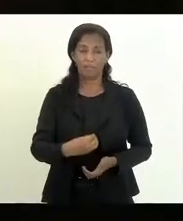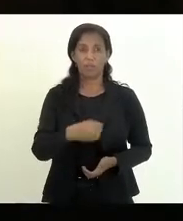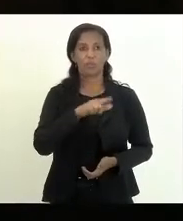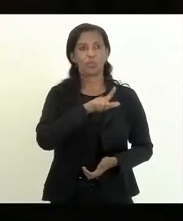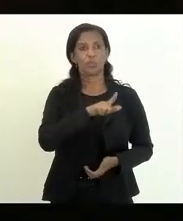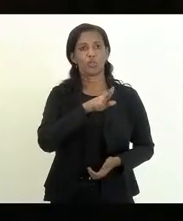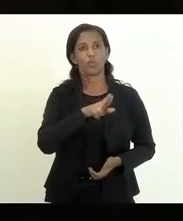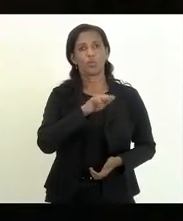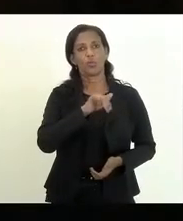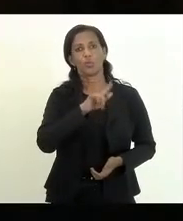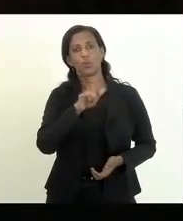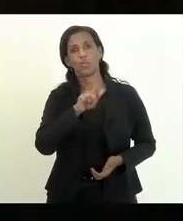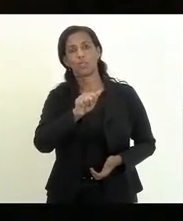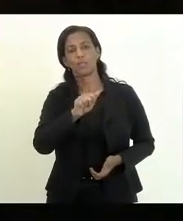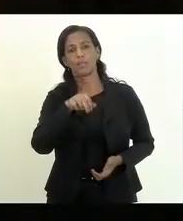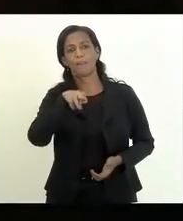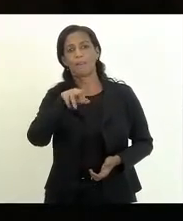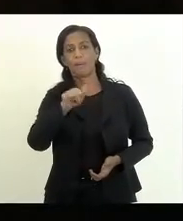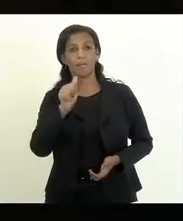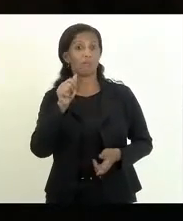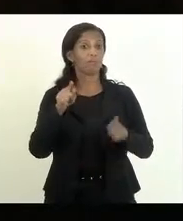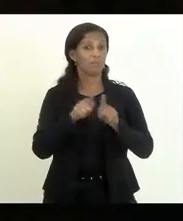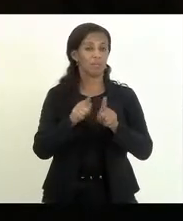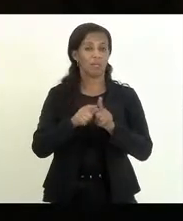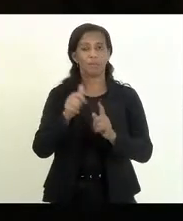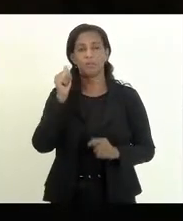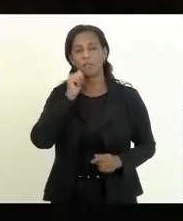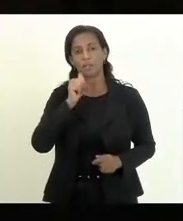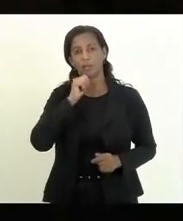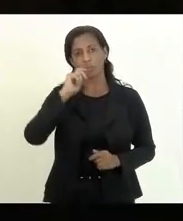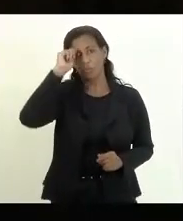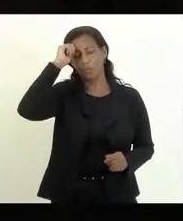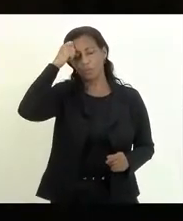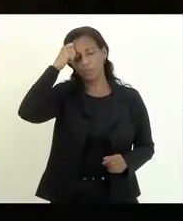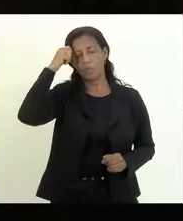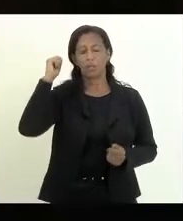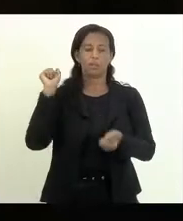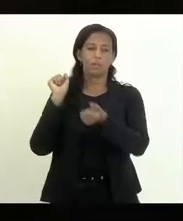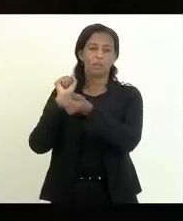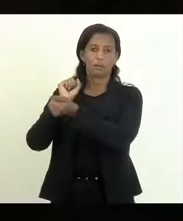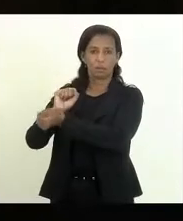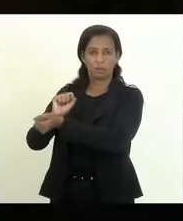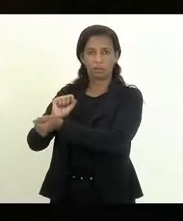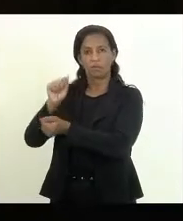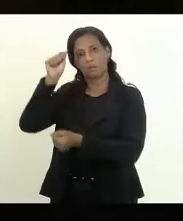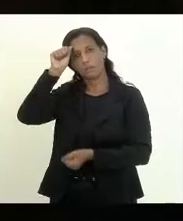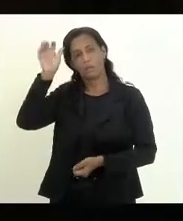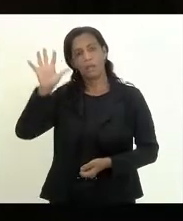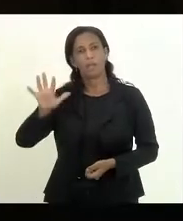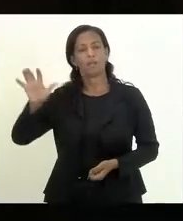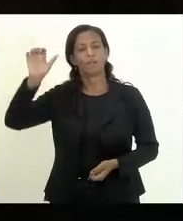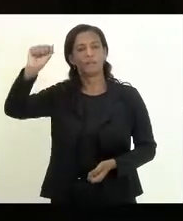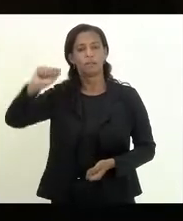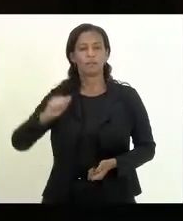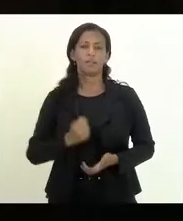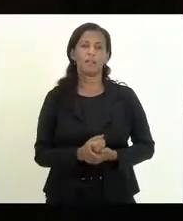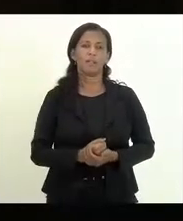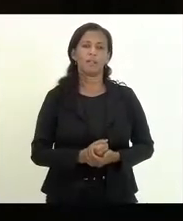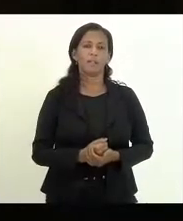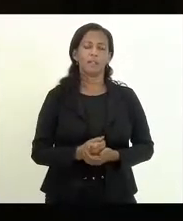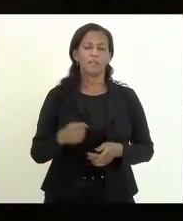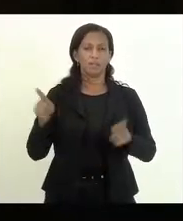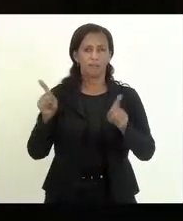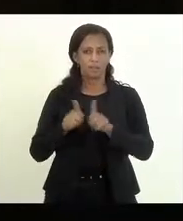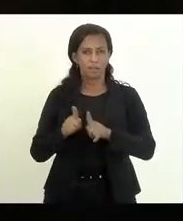Maim, também uma mulher preta que veio escravizada de África, que construiu, inclusive,